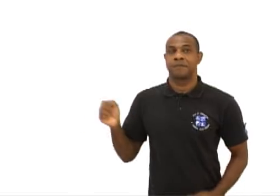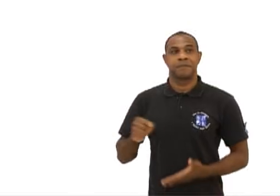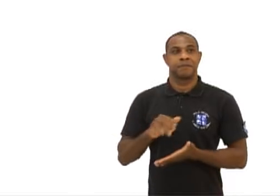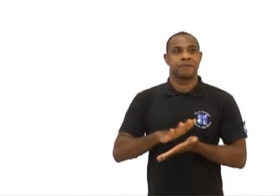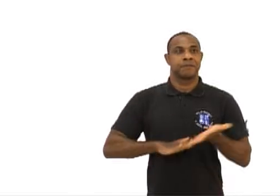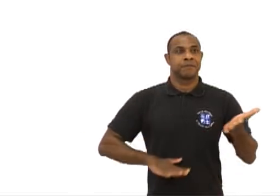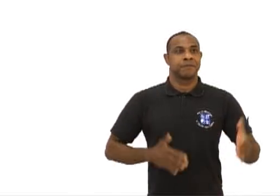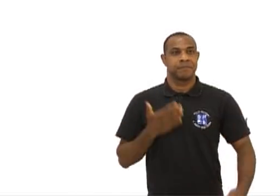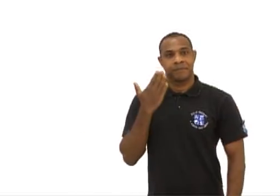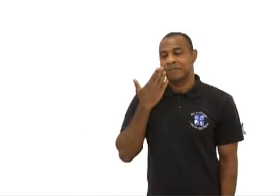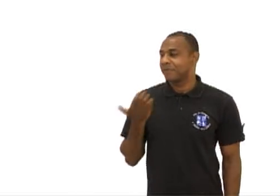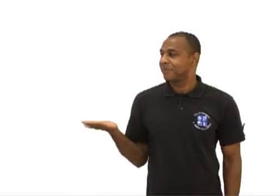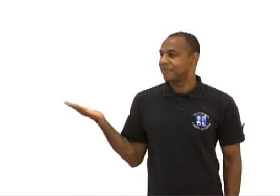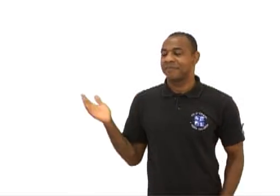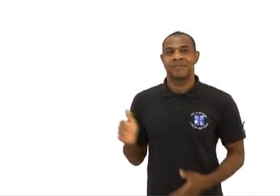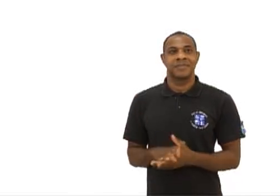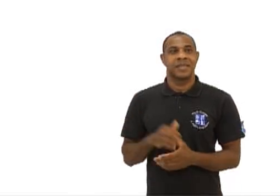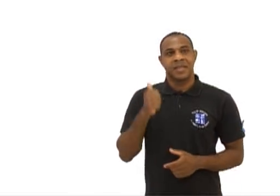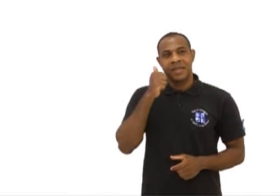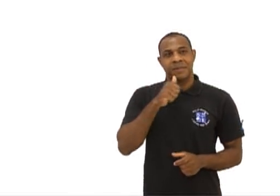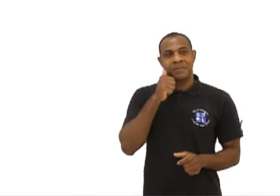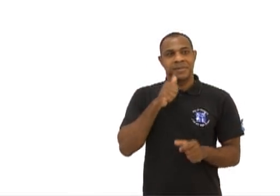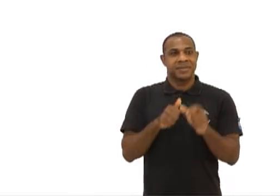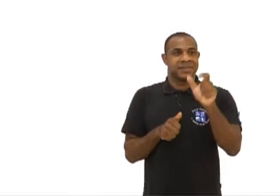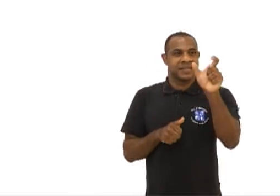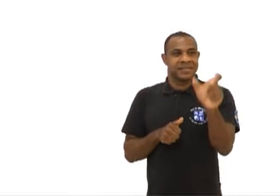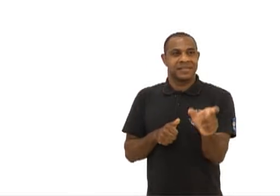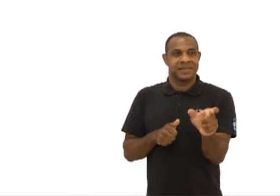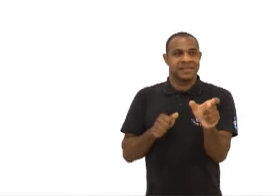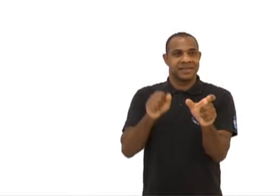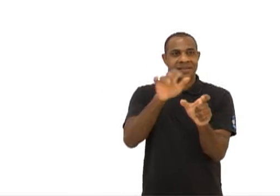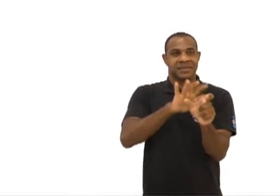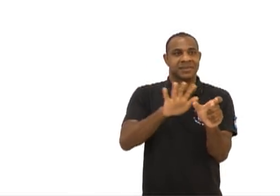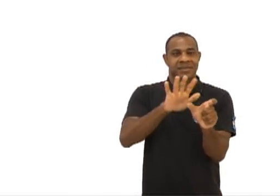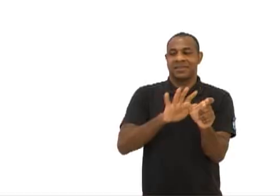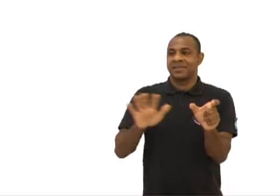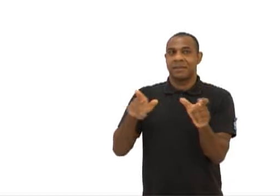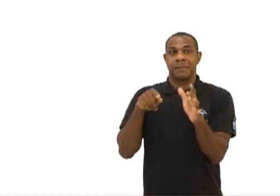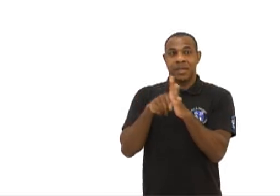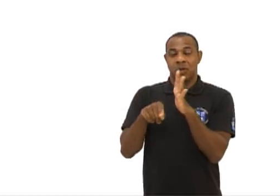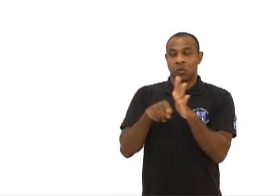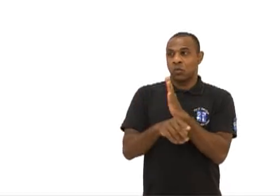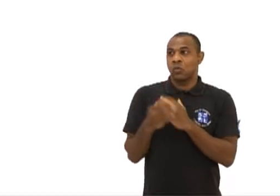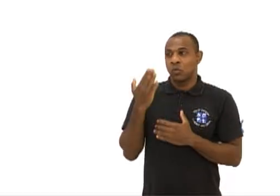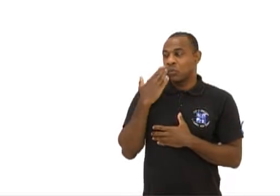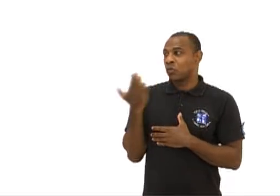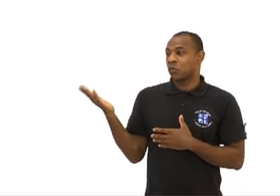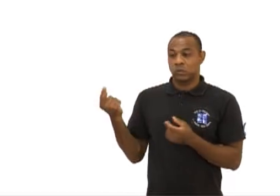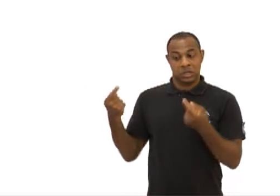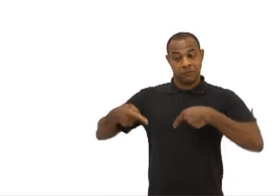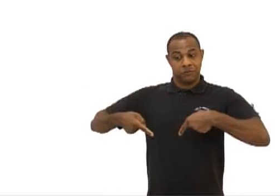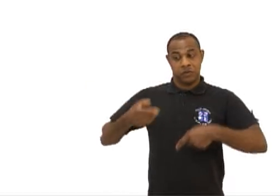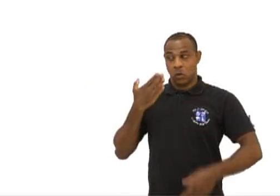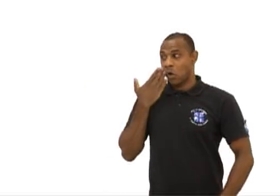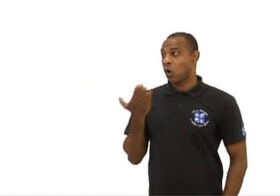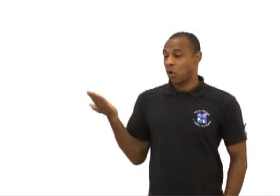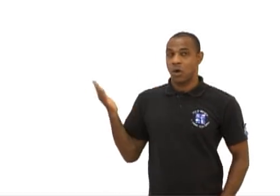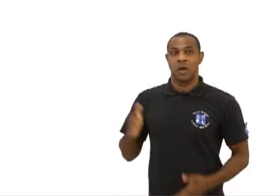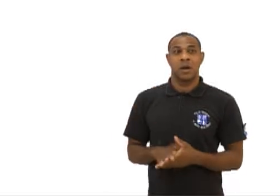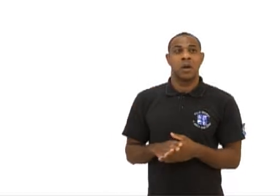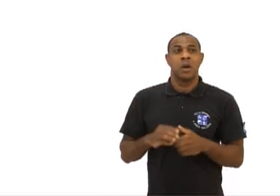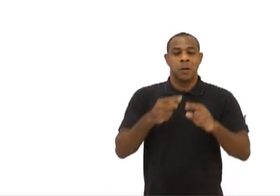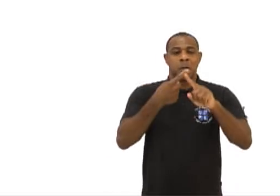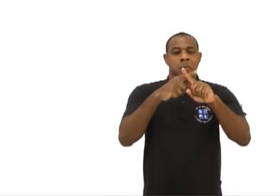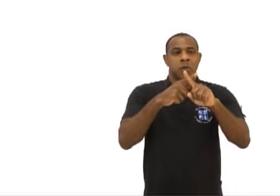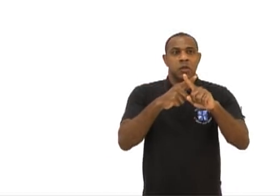Exercício. Aqui eu tenho a menininha aqui, tá dando uma pergunta, né? Um desafio para vocês, ó. Multipliquei